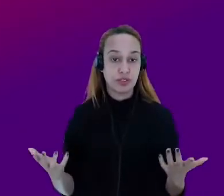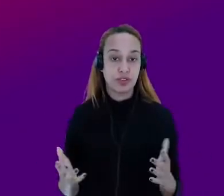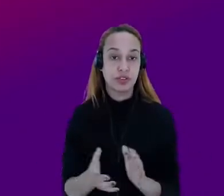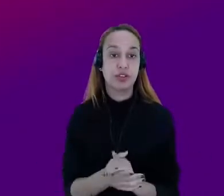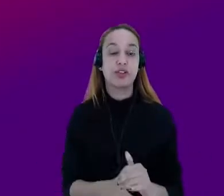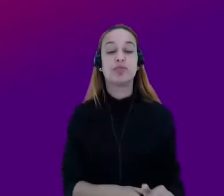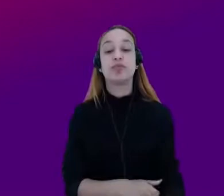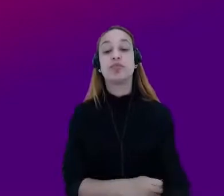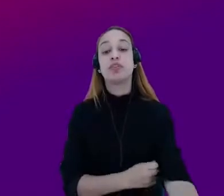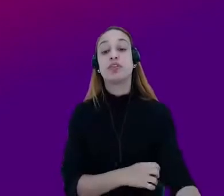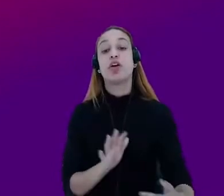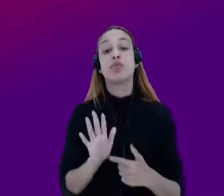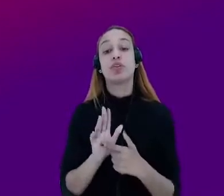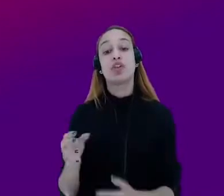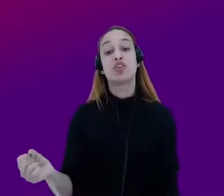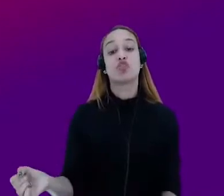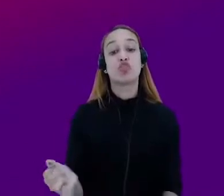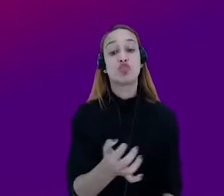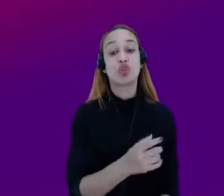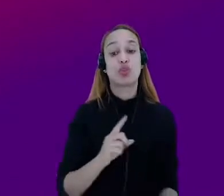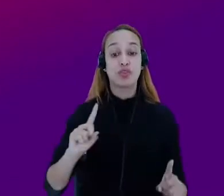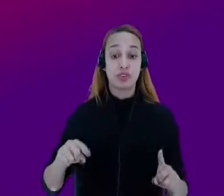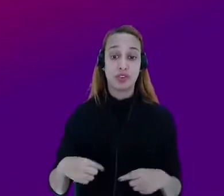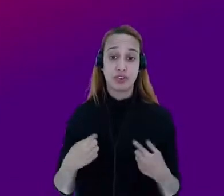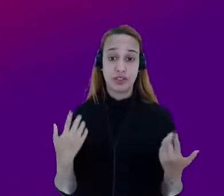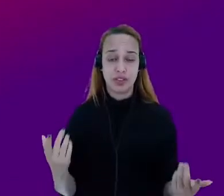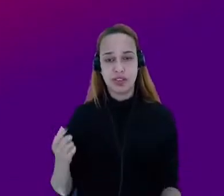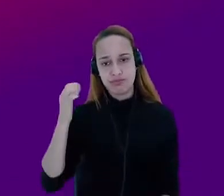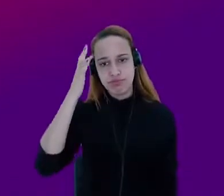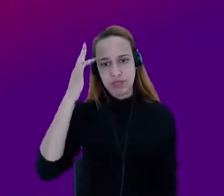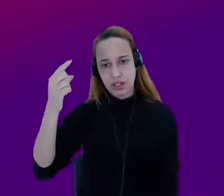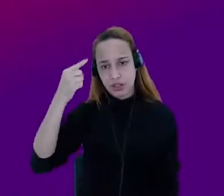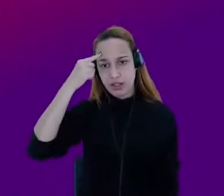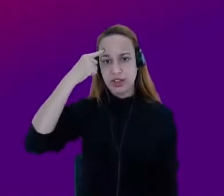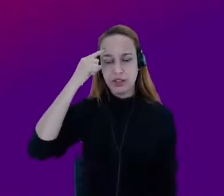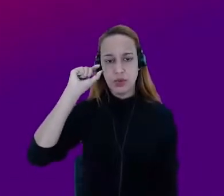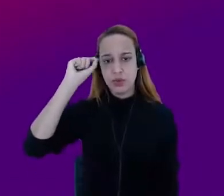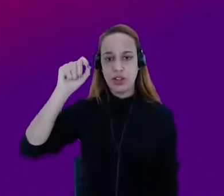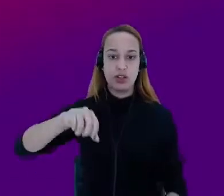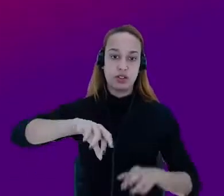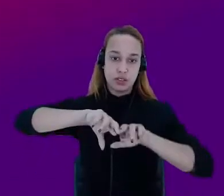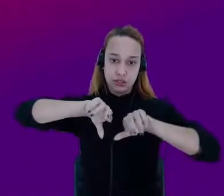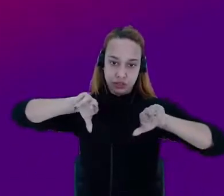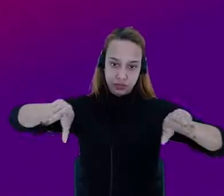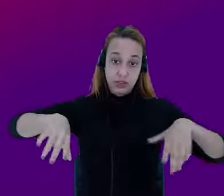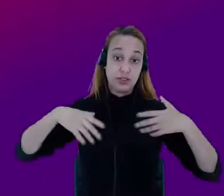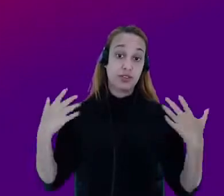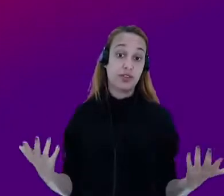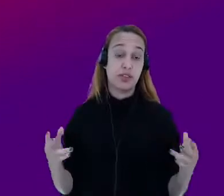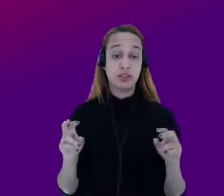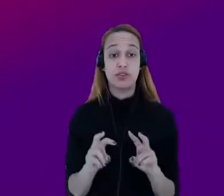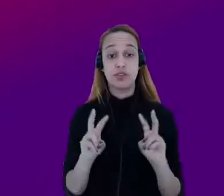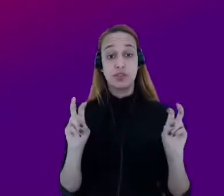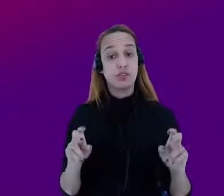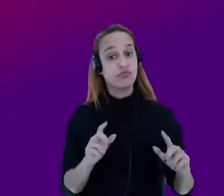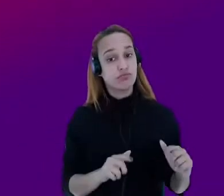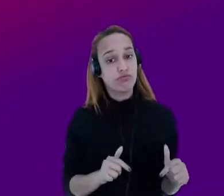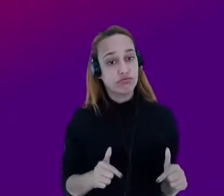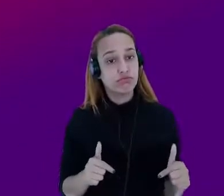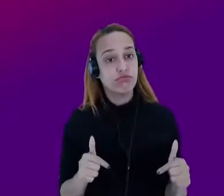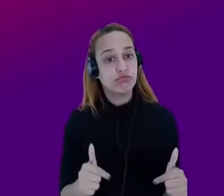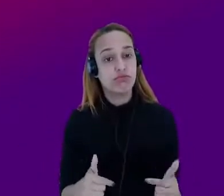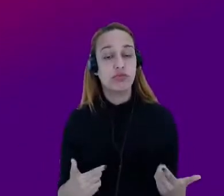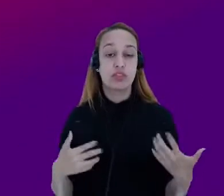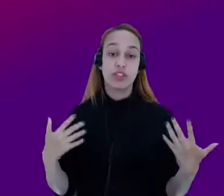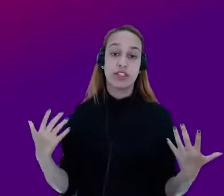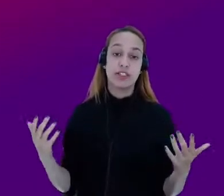de novos desafios, né, sempre vem aquela questão da diversificação, né, das questões operacionais e